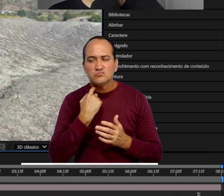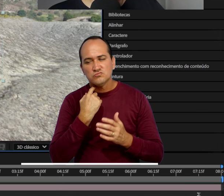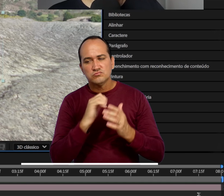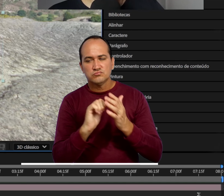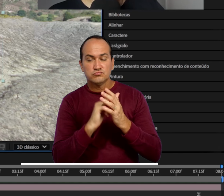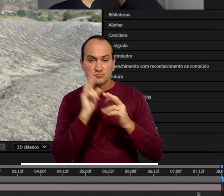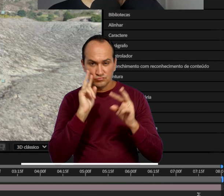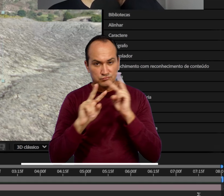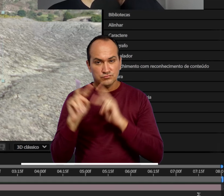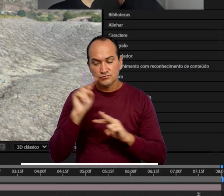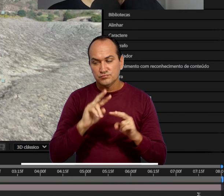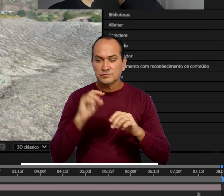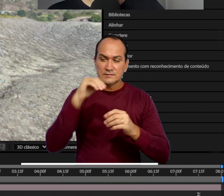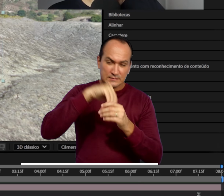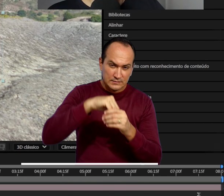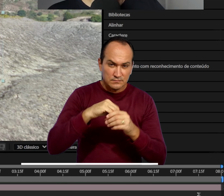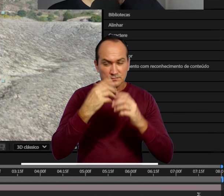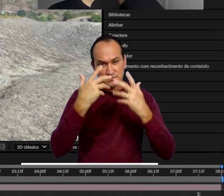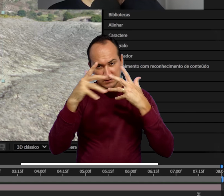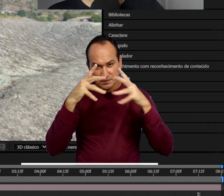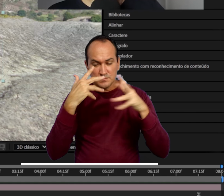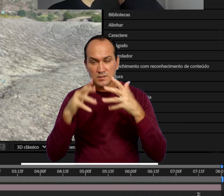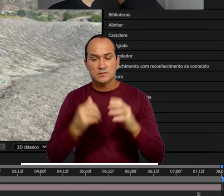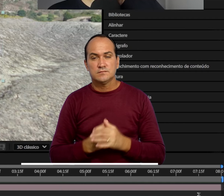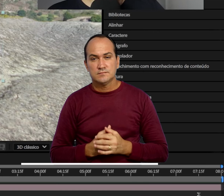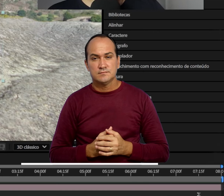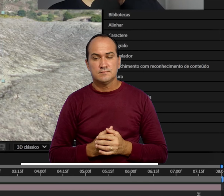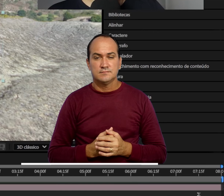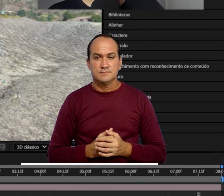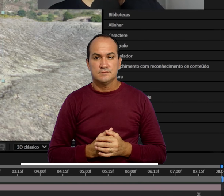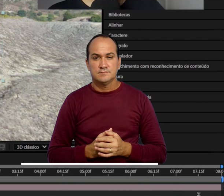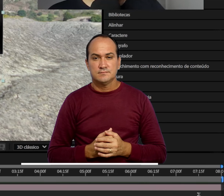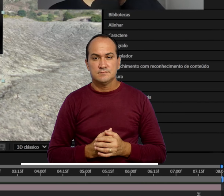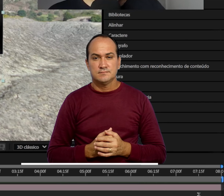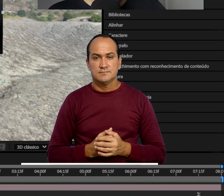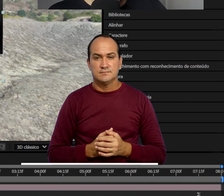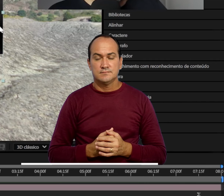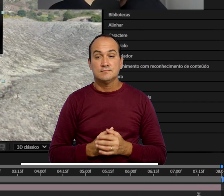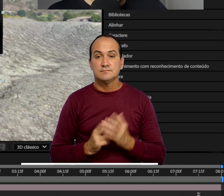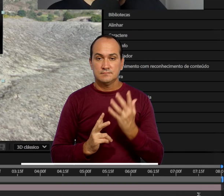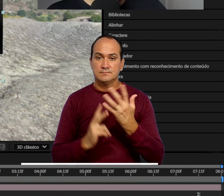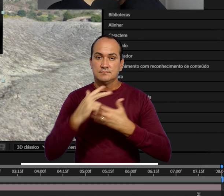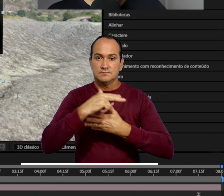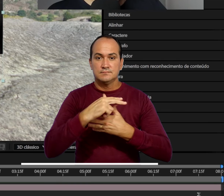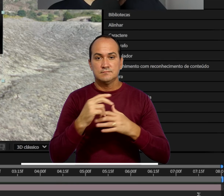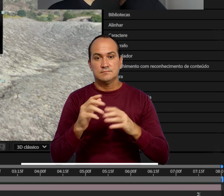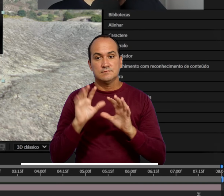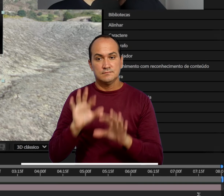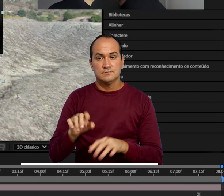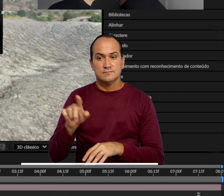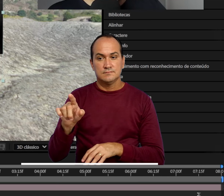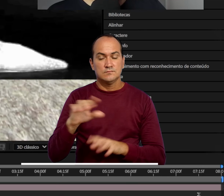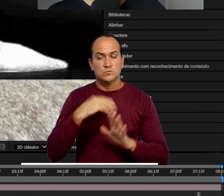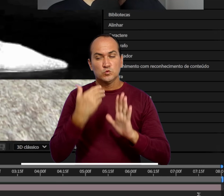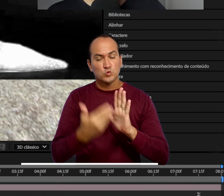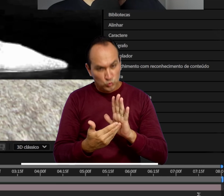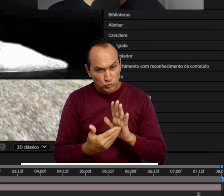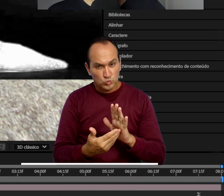vou visualizar aqui, ó, dentro da máscara, né, do meu Screen Mate. Ó. E esse recorte ele deveria estar